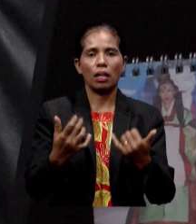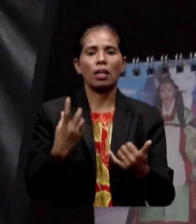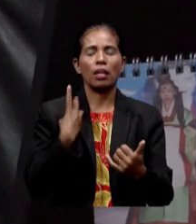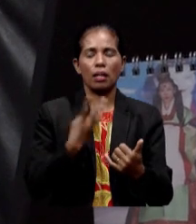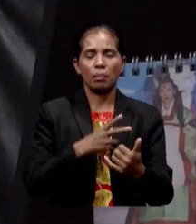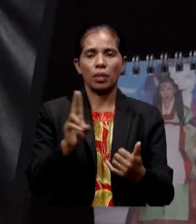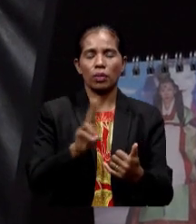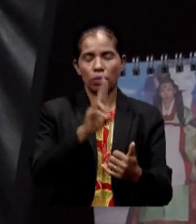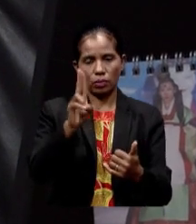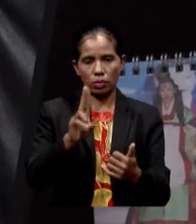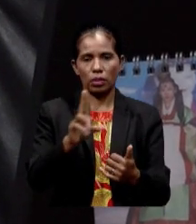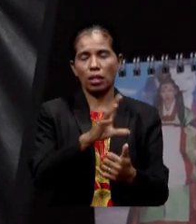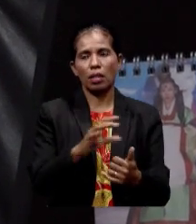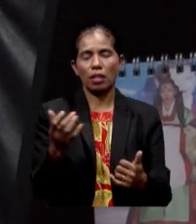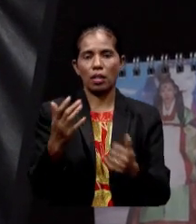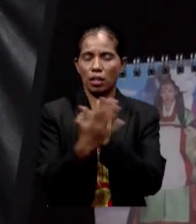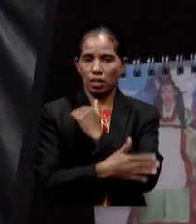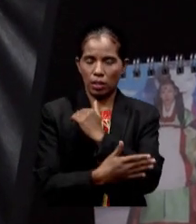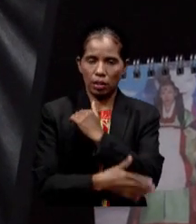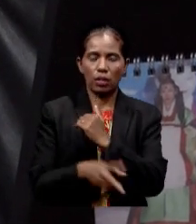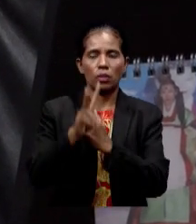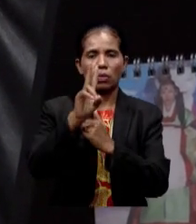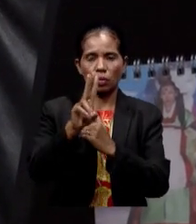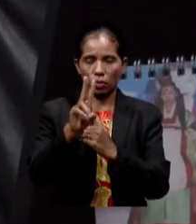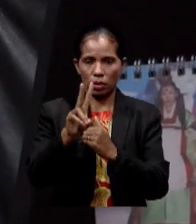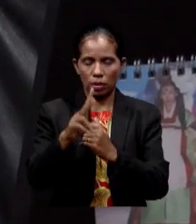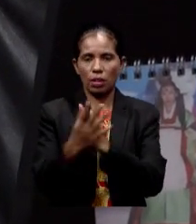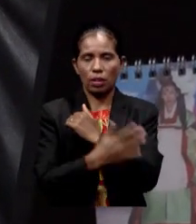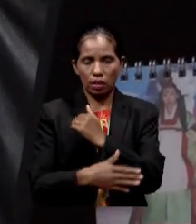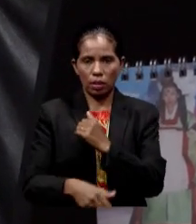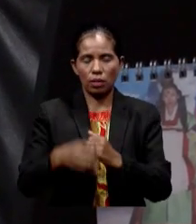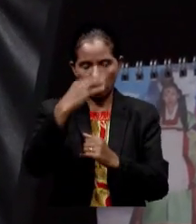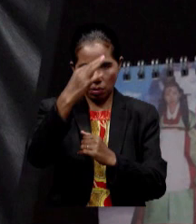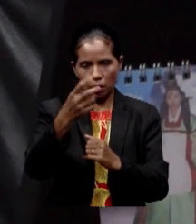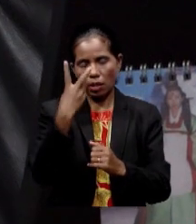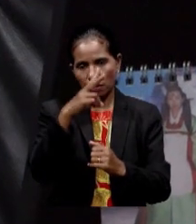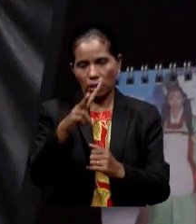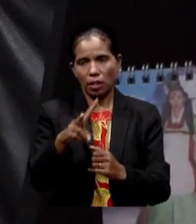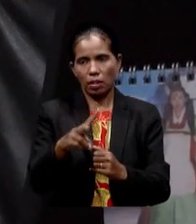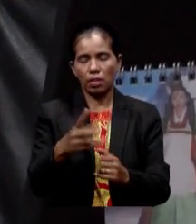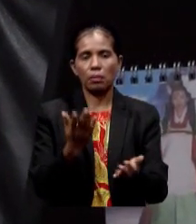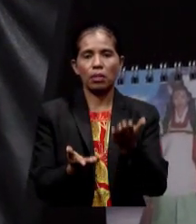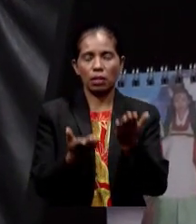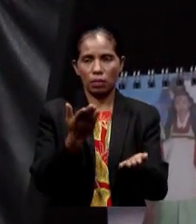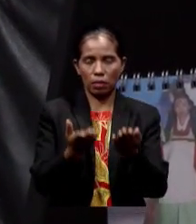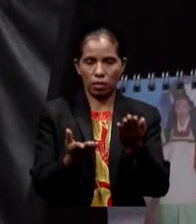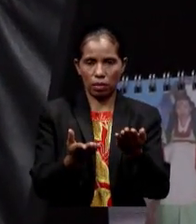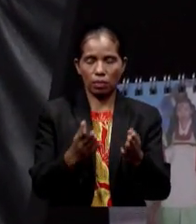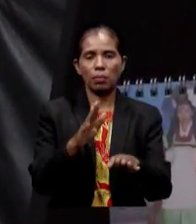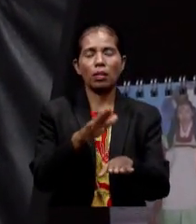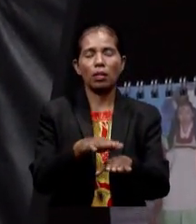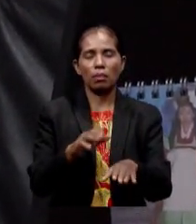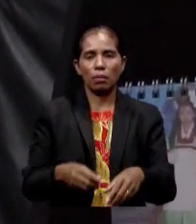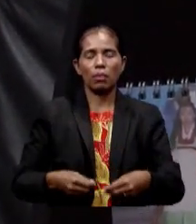mi usa ela barometer maka nação ruane. Karik nação ba lumai mos ame sei hare. Para te ver até tu para aplicar mais para nação selo pela